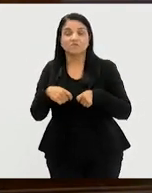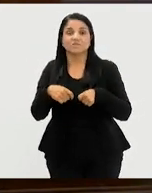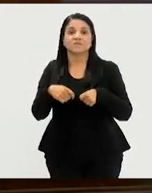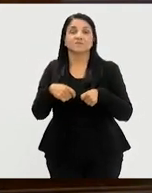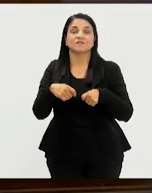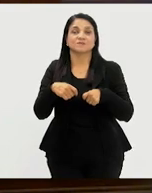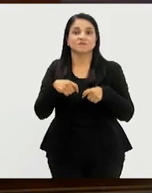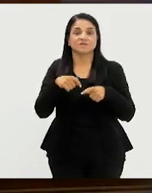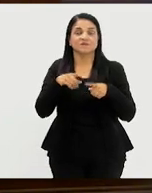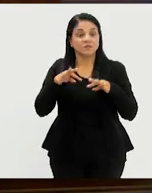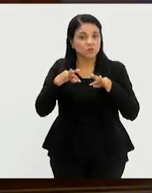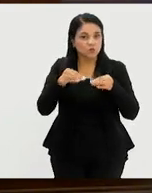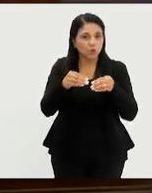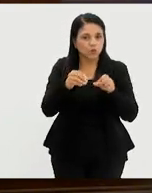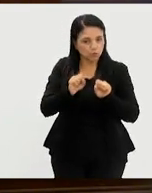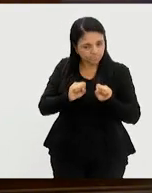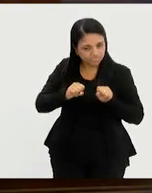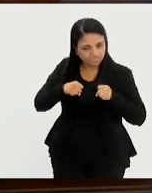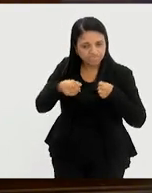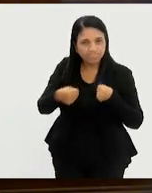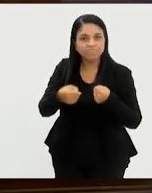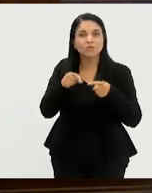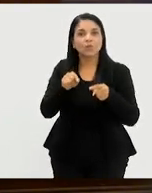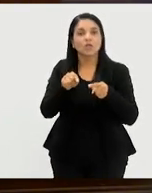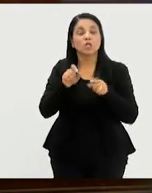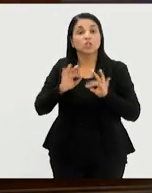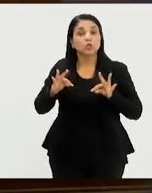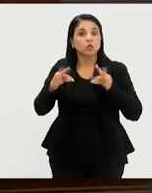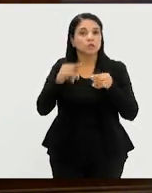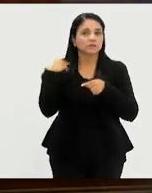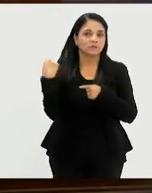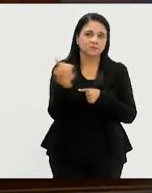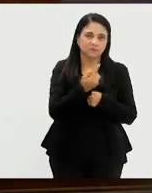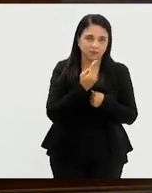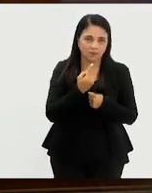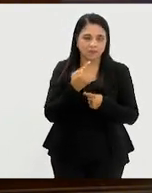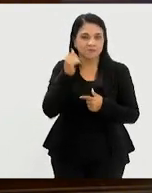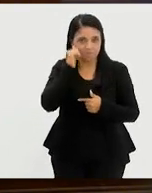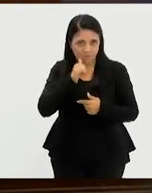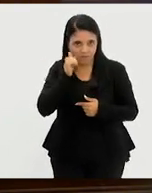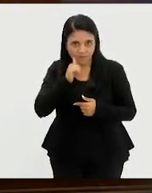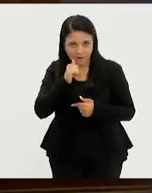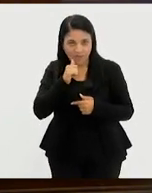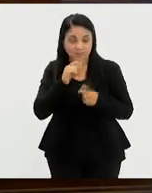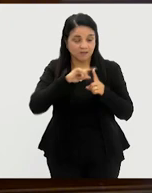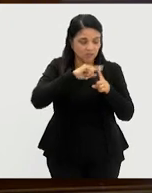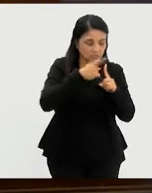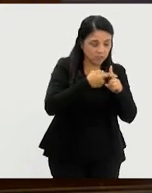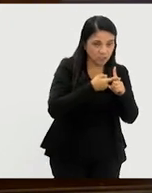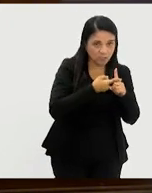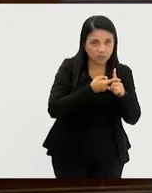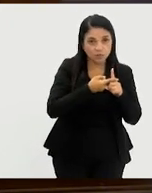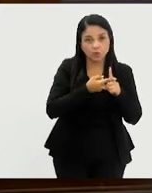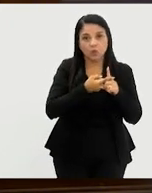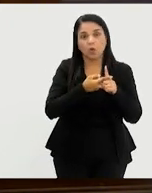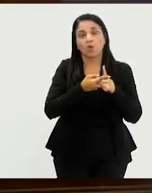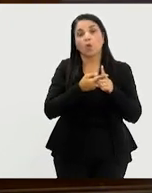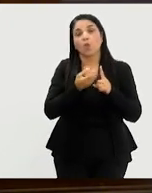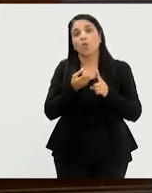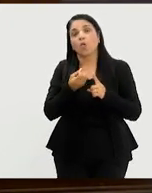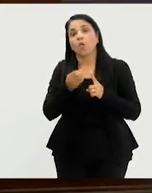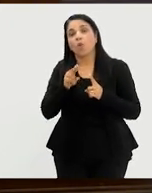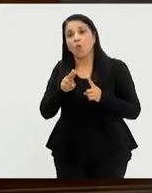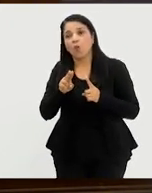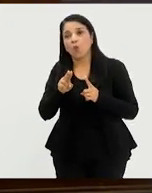estejam empenhados para que todas as mulheres que estejam gestantes ou que estejam eh nessa nessa fase do